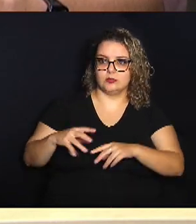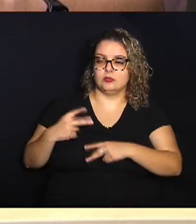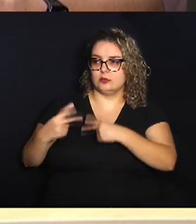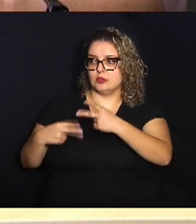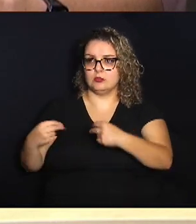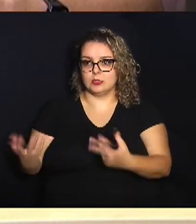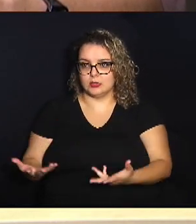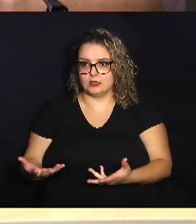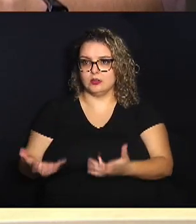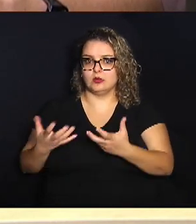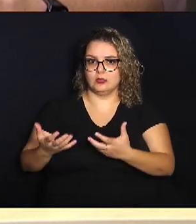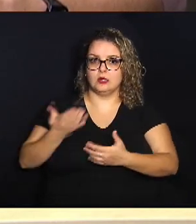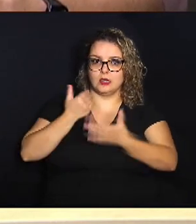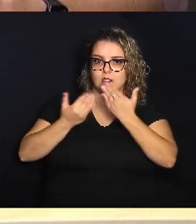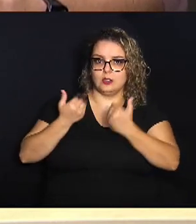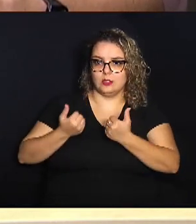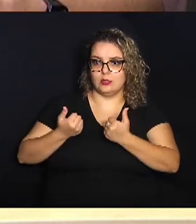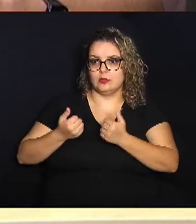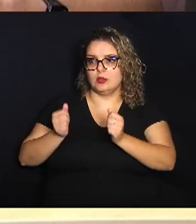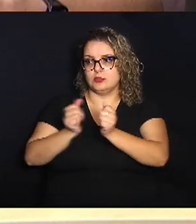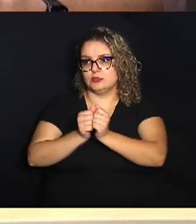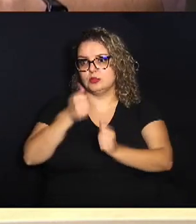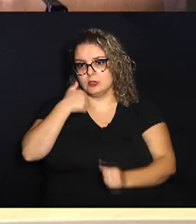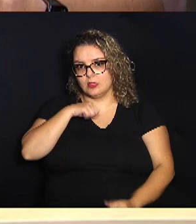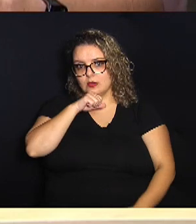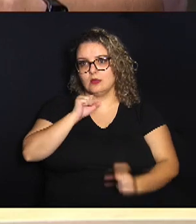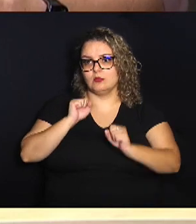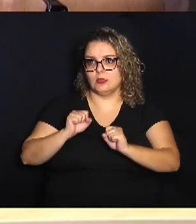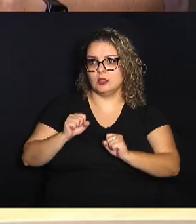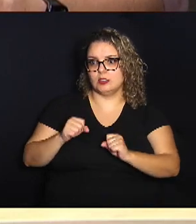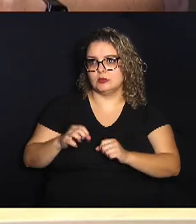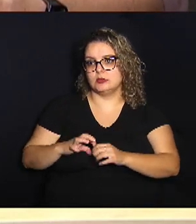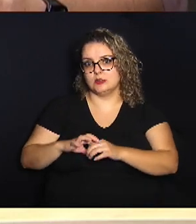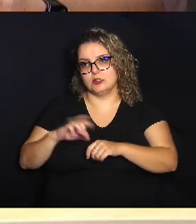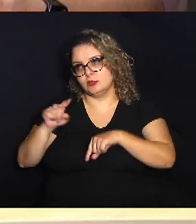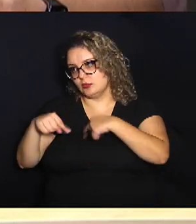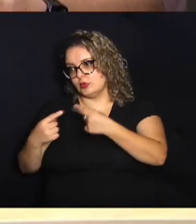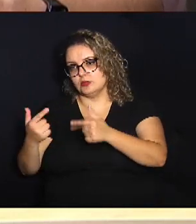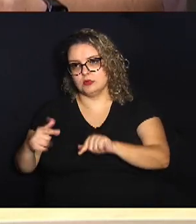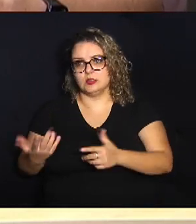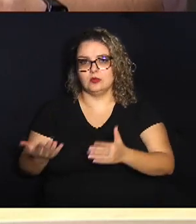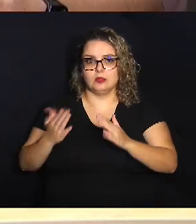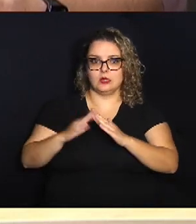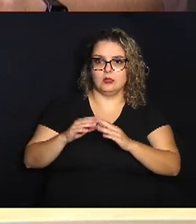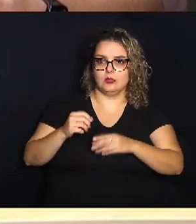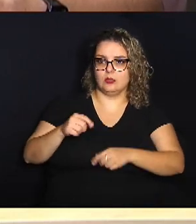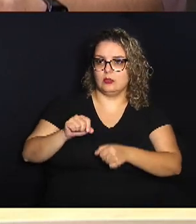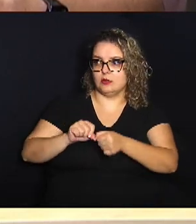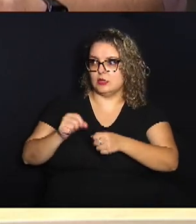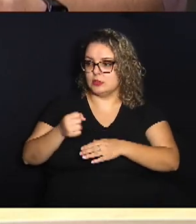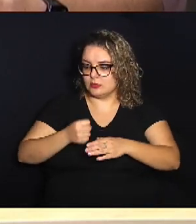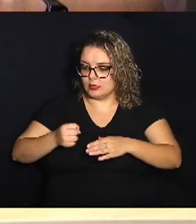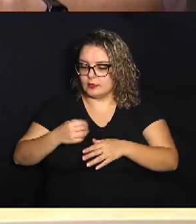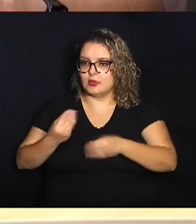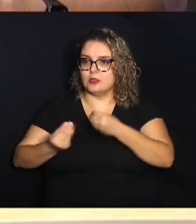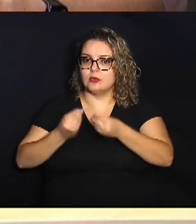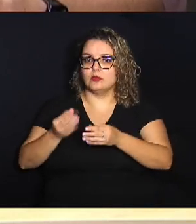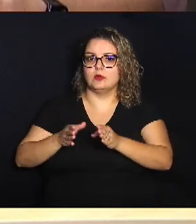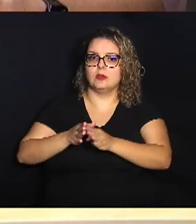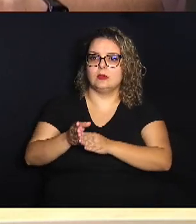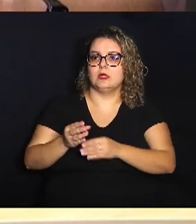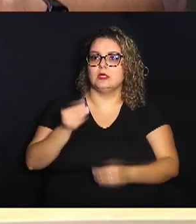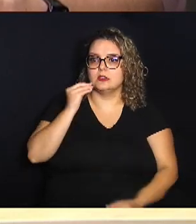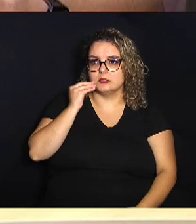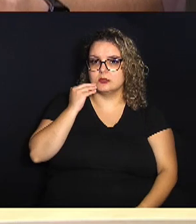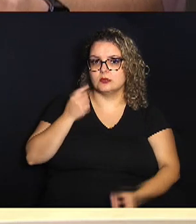ou quer almoçar junto com a mãe, pode ser fora ou em casa, fazer almoço. O que é recomendado? Como tentar